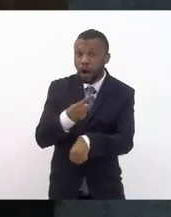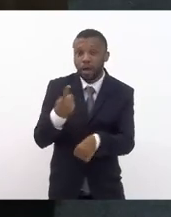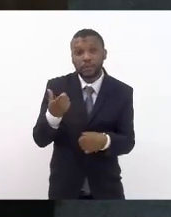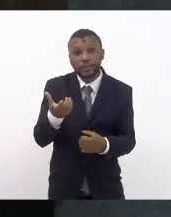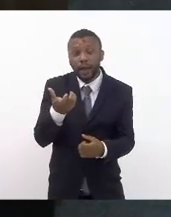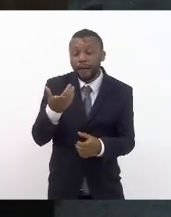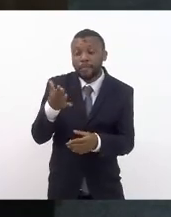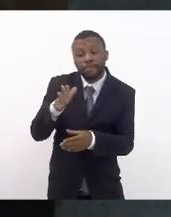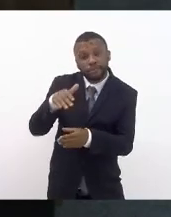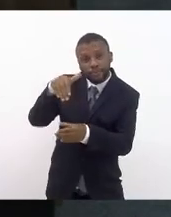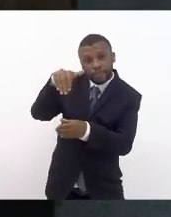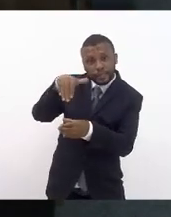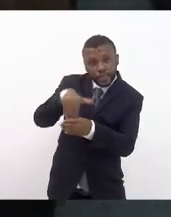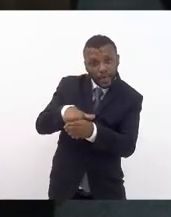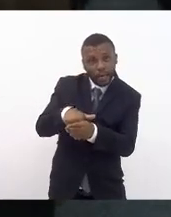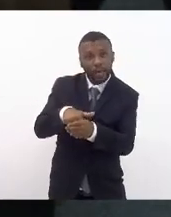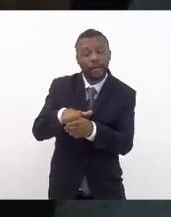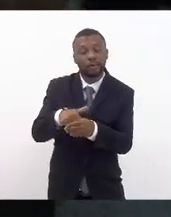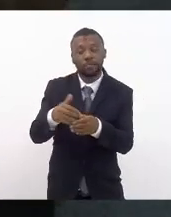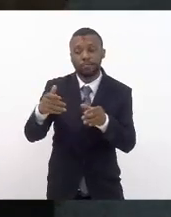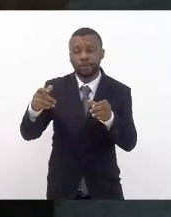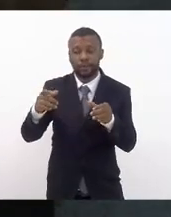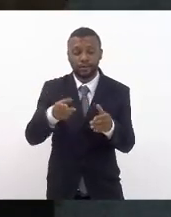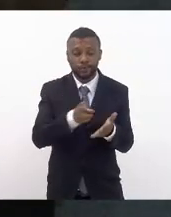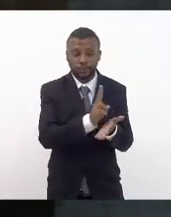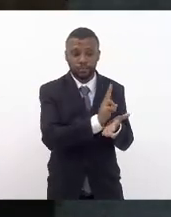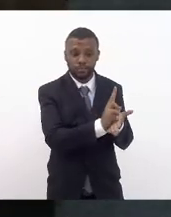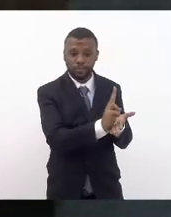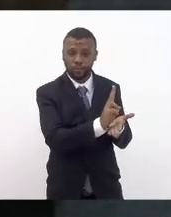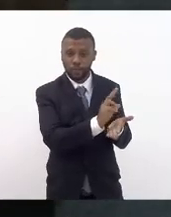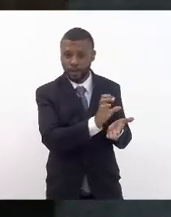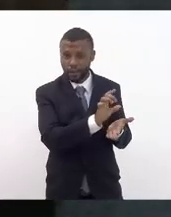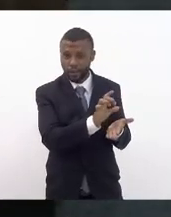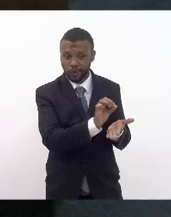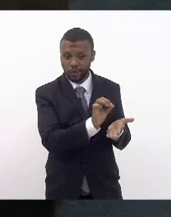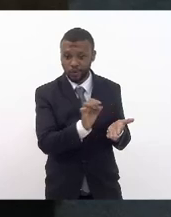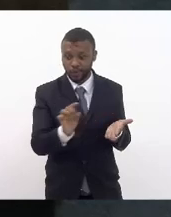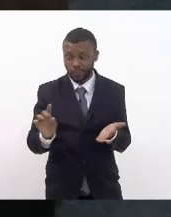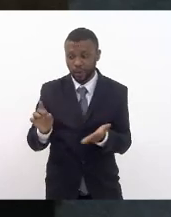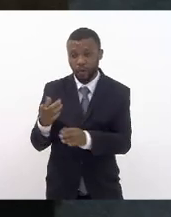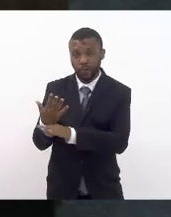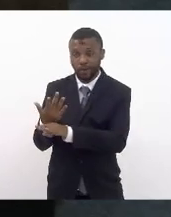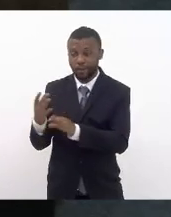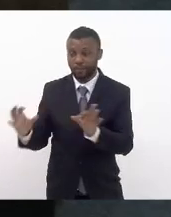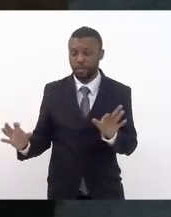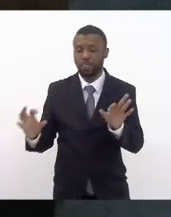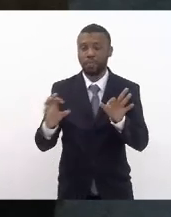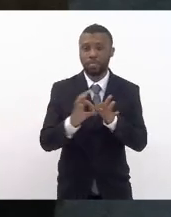votar uma incorporação de uma universidade pronta.